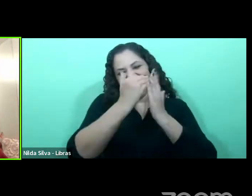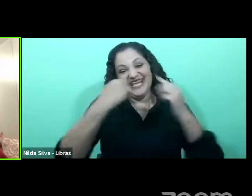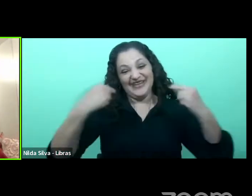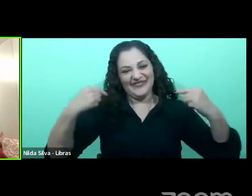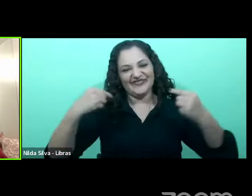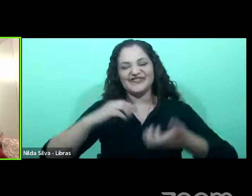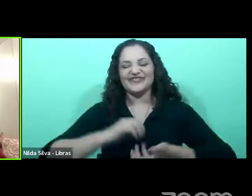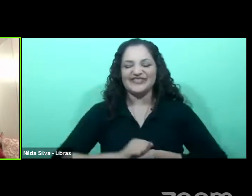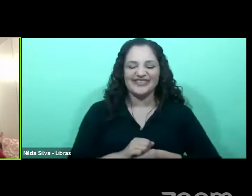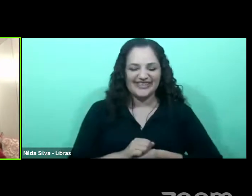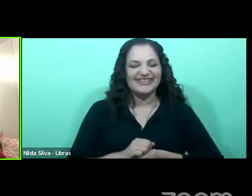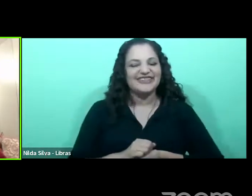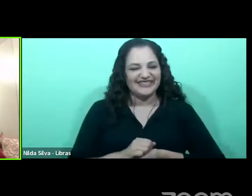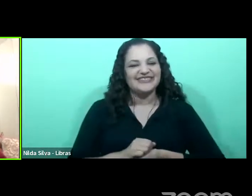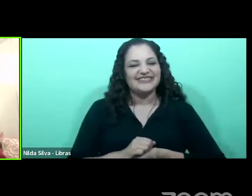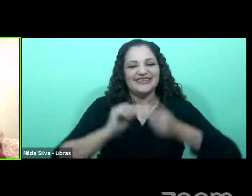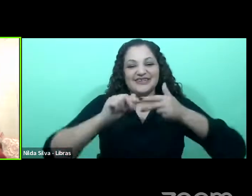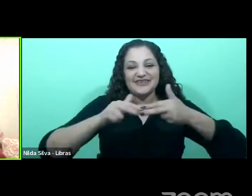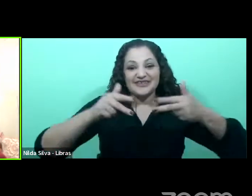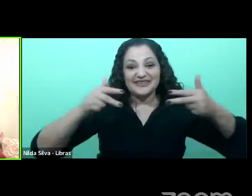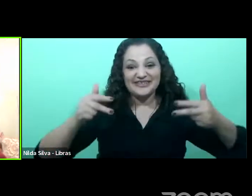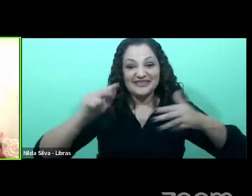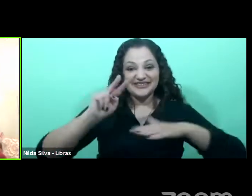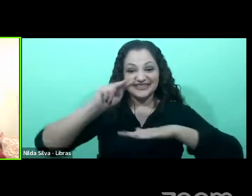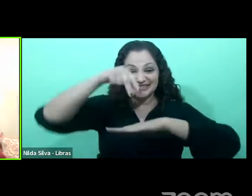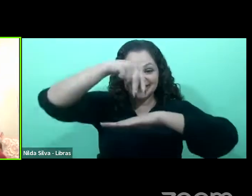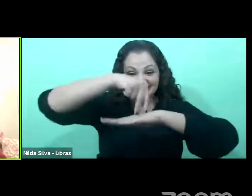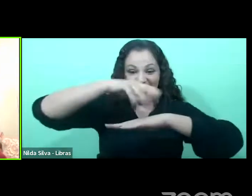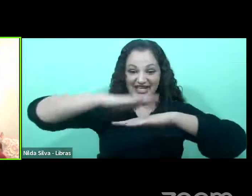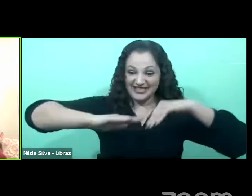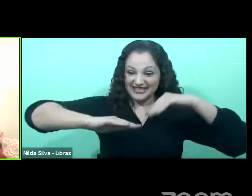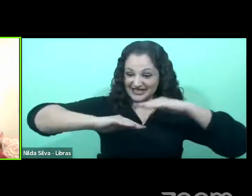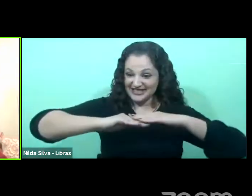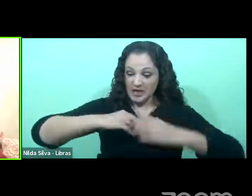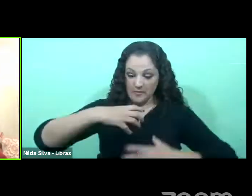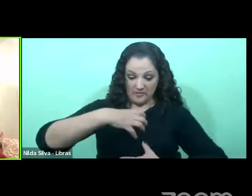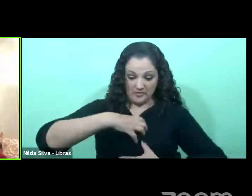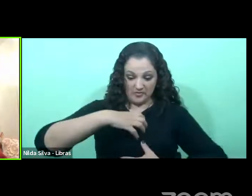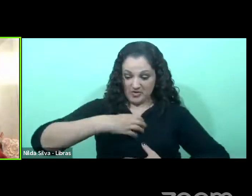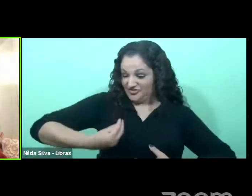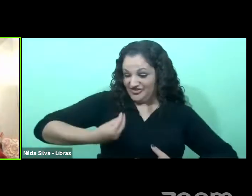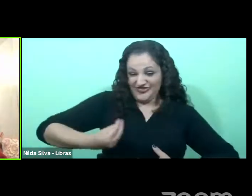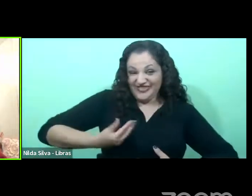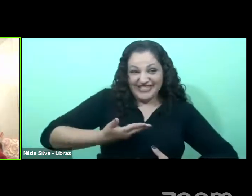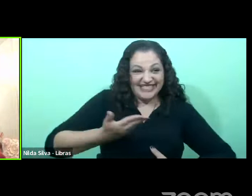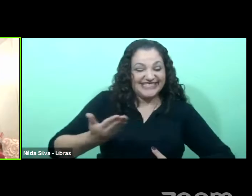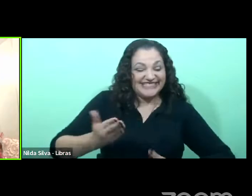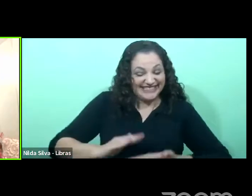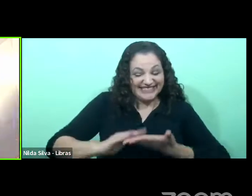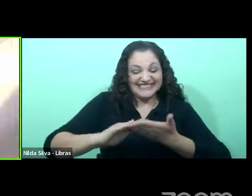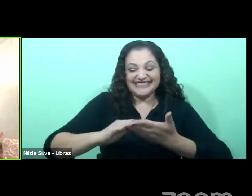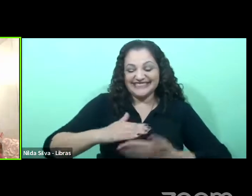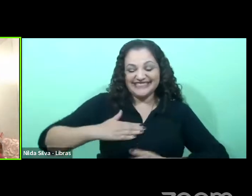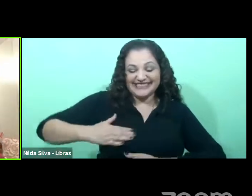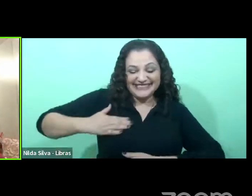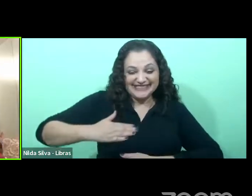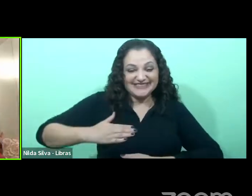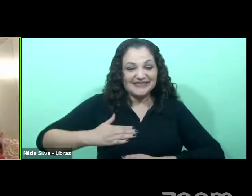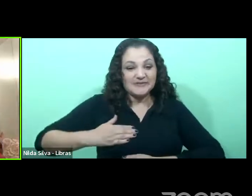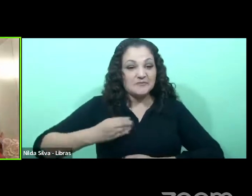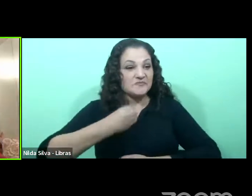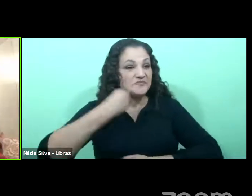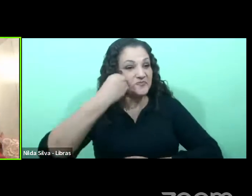Eu prezo por essa diversidade de autorias e de modos de existir. Minha experiência de interesse aqui é dizer que sempre que